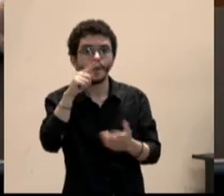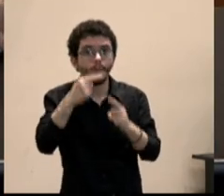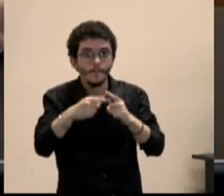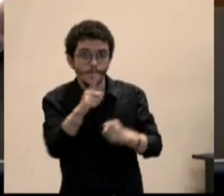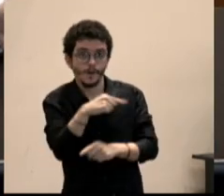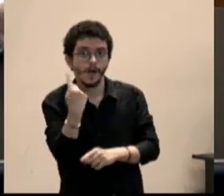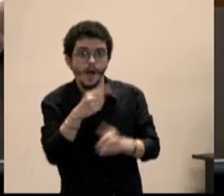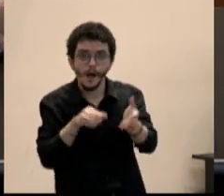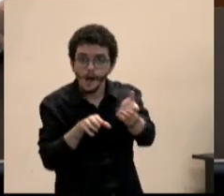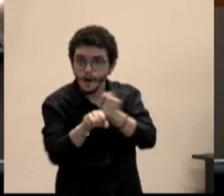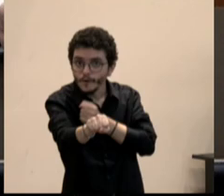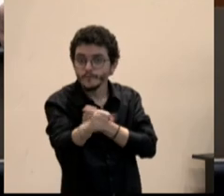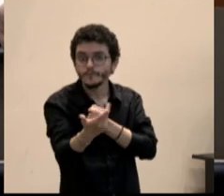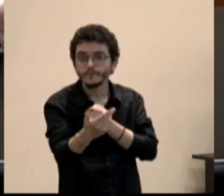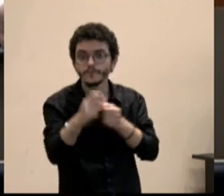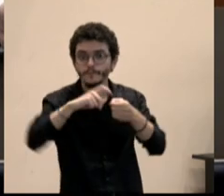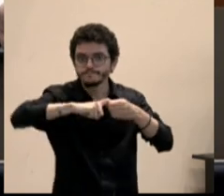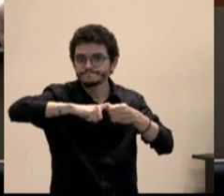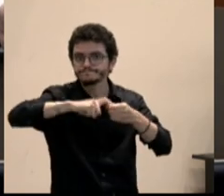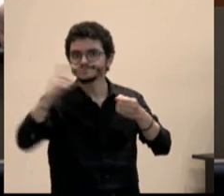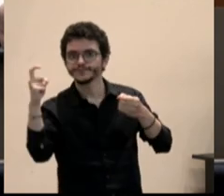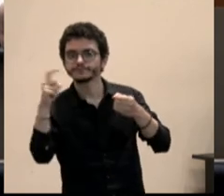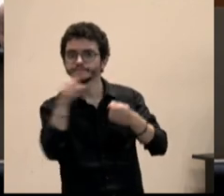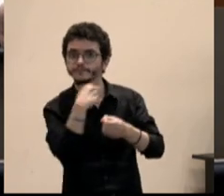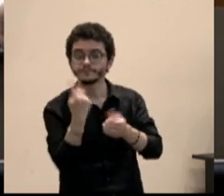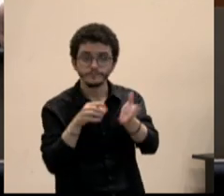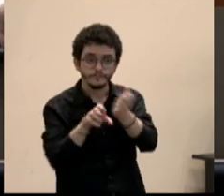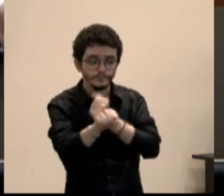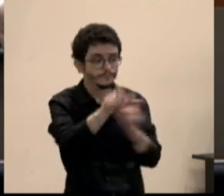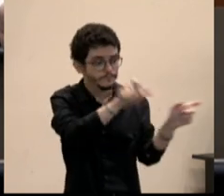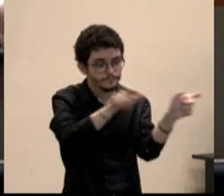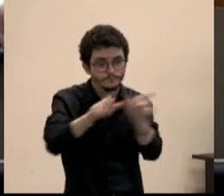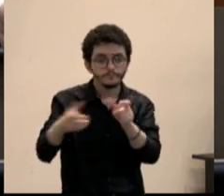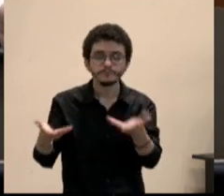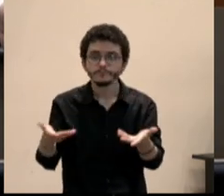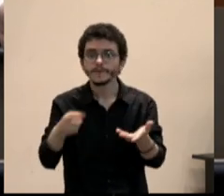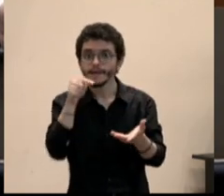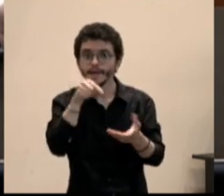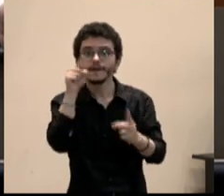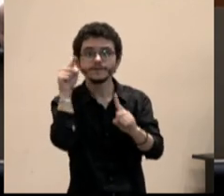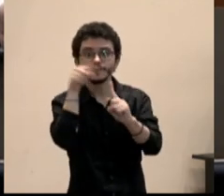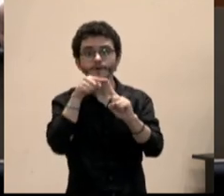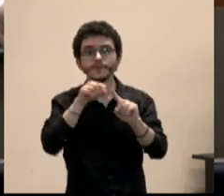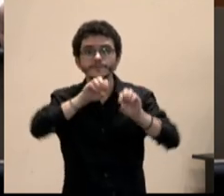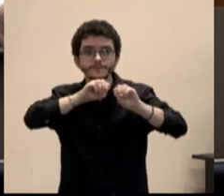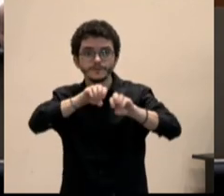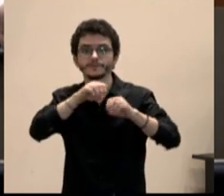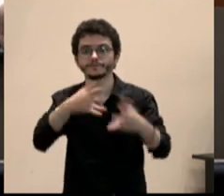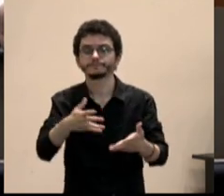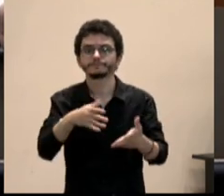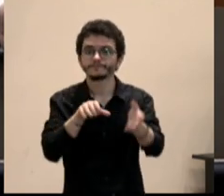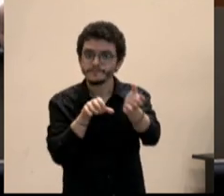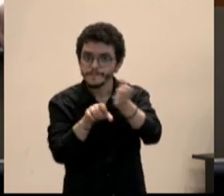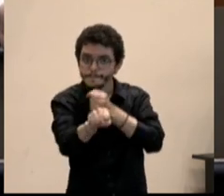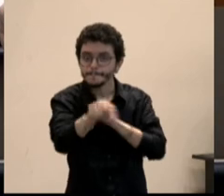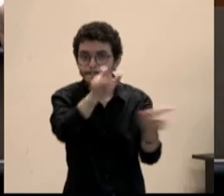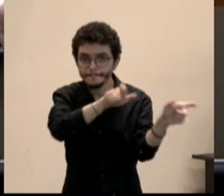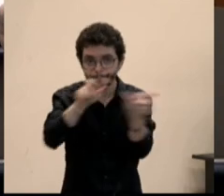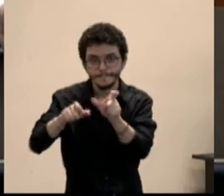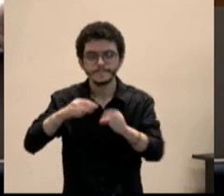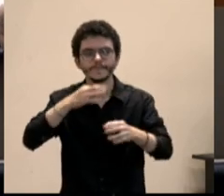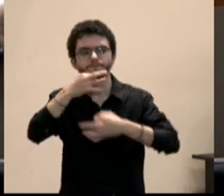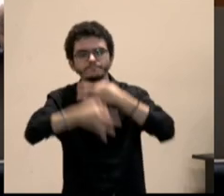formamos para a emancipação, formamos sujeitos, esse é o objetivo da educação, formar sujeitos